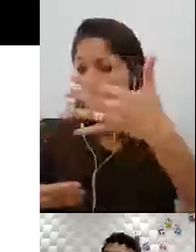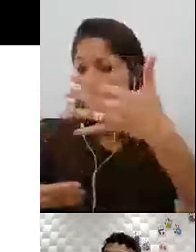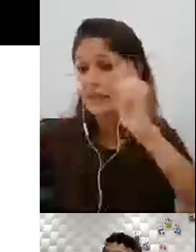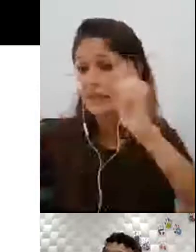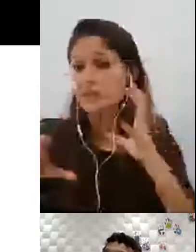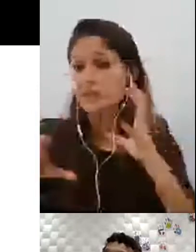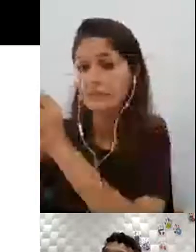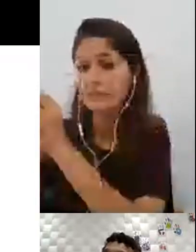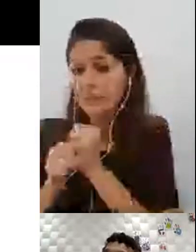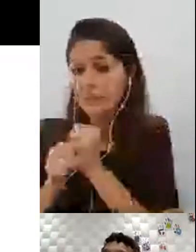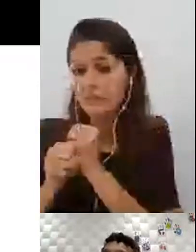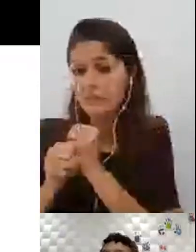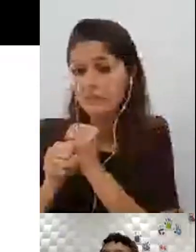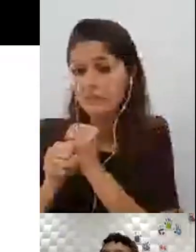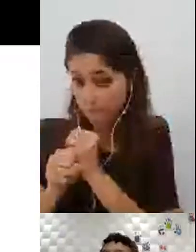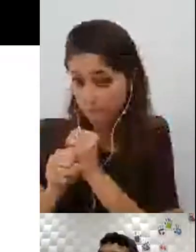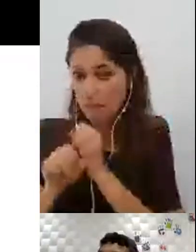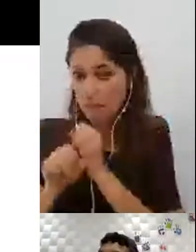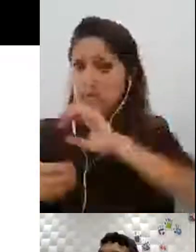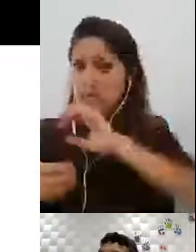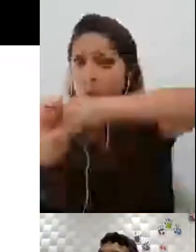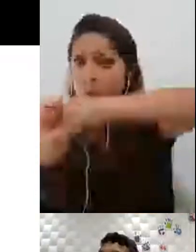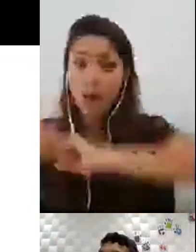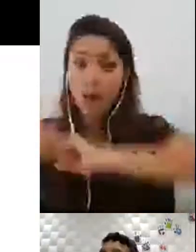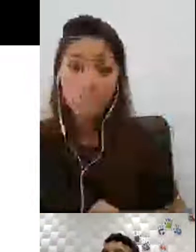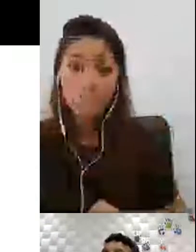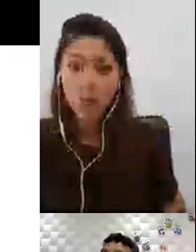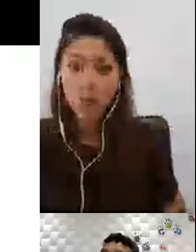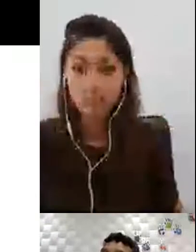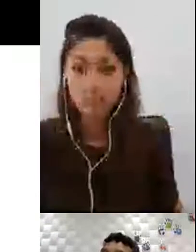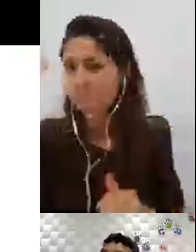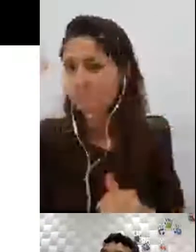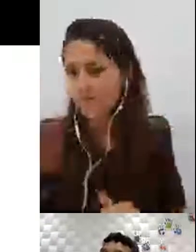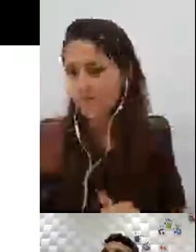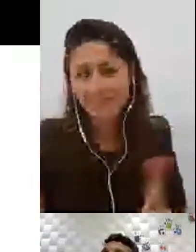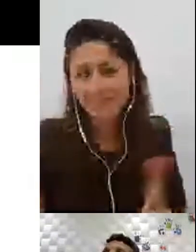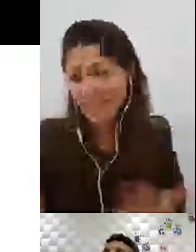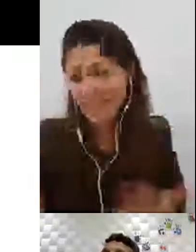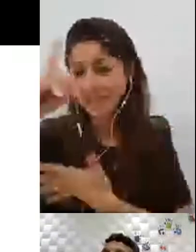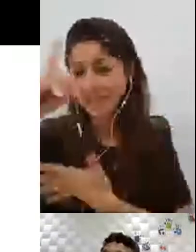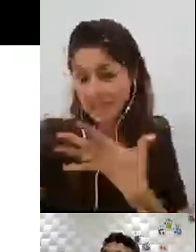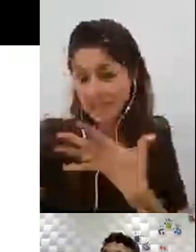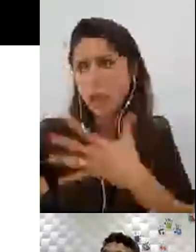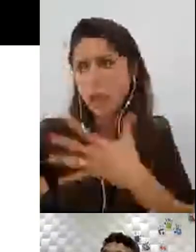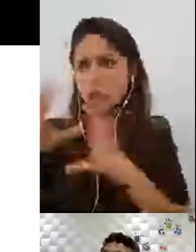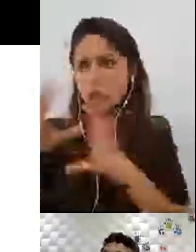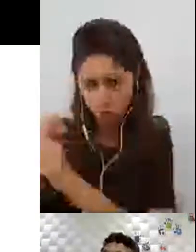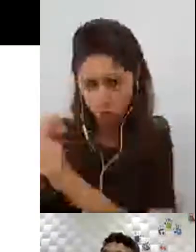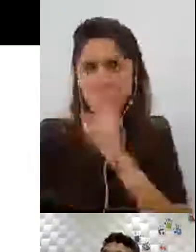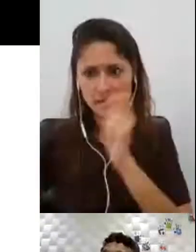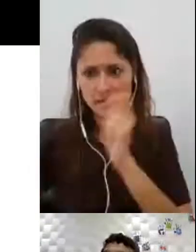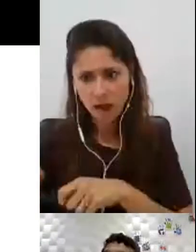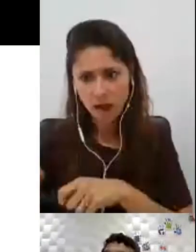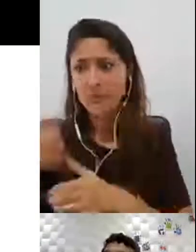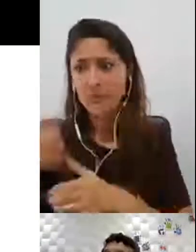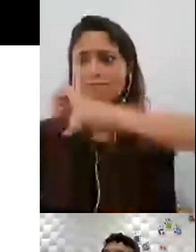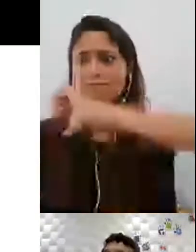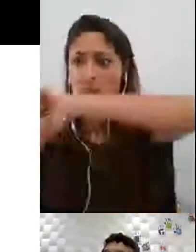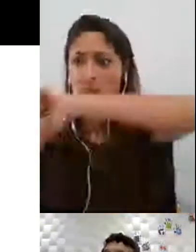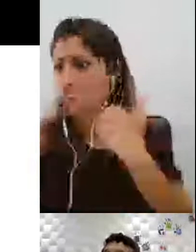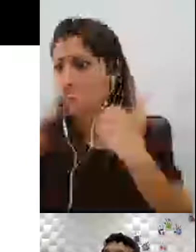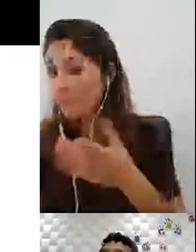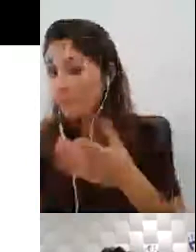quantificado, mas não pode ter qualidade. Eu não consigo analisar esse dado como qualidade. Já uma informação,